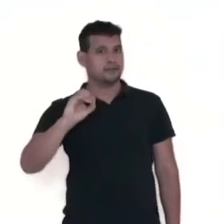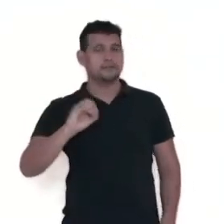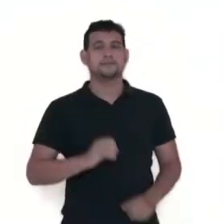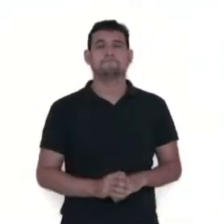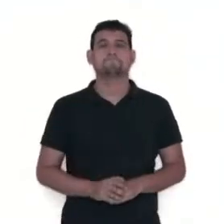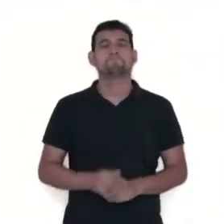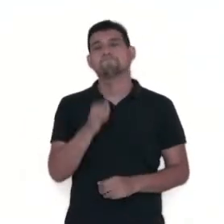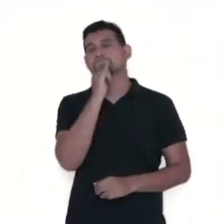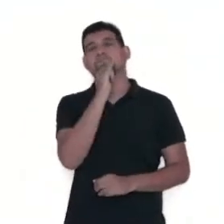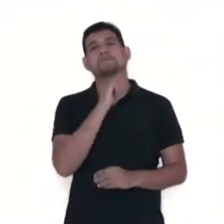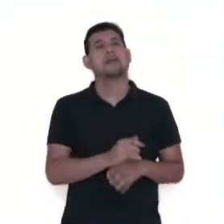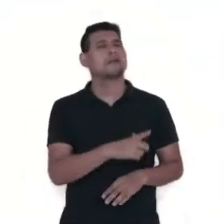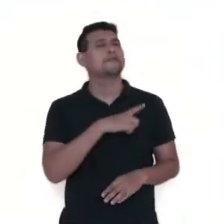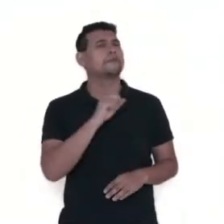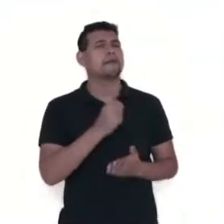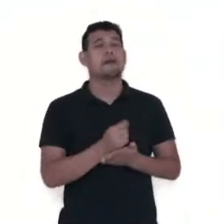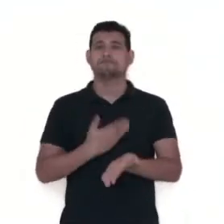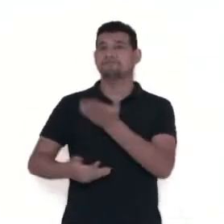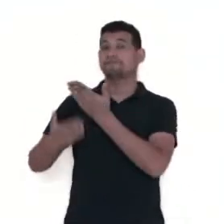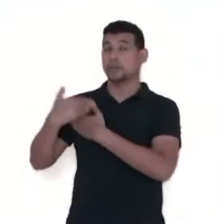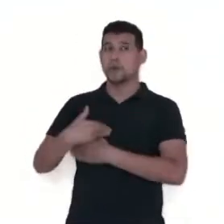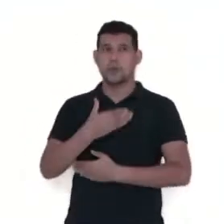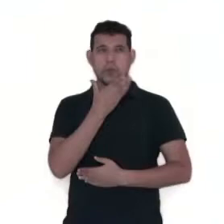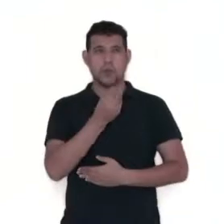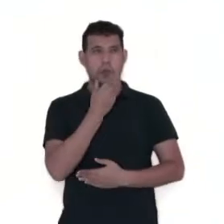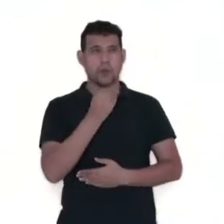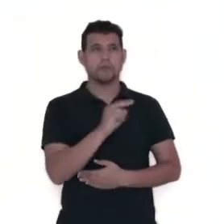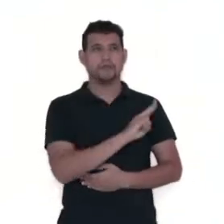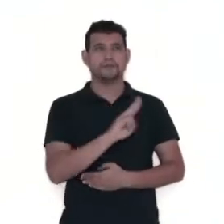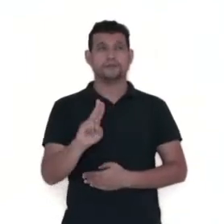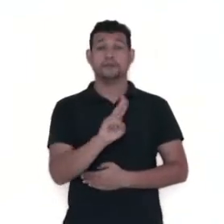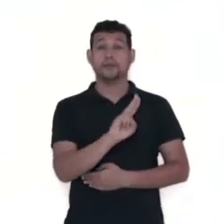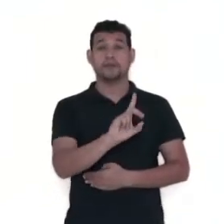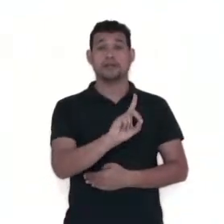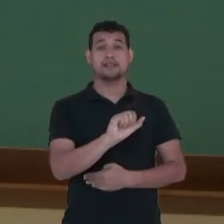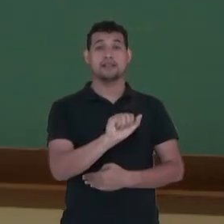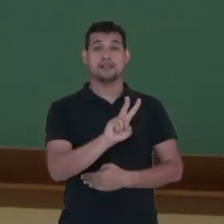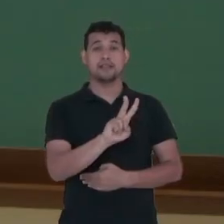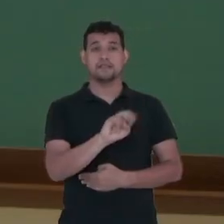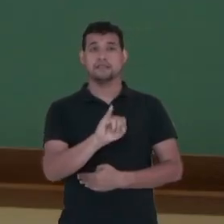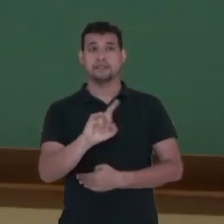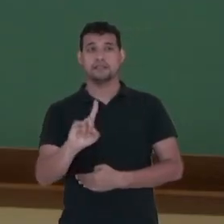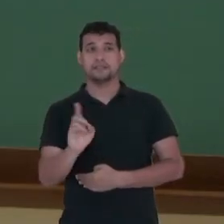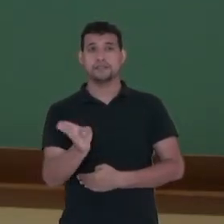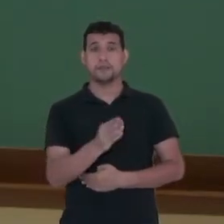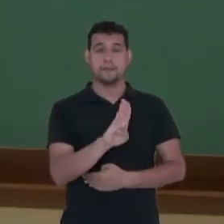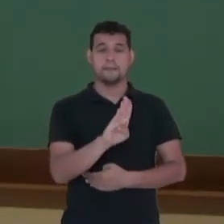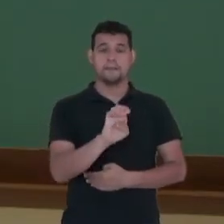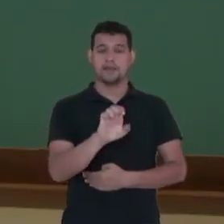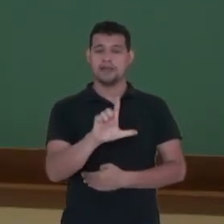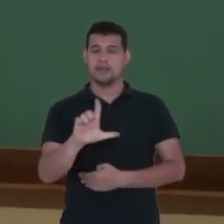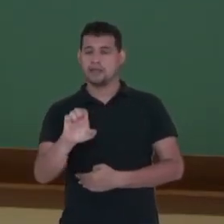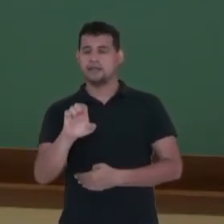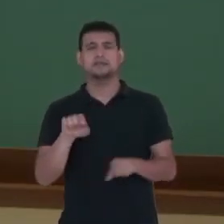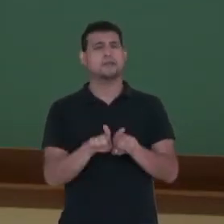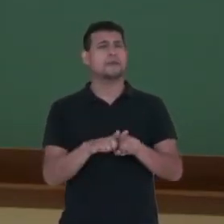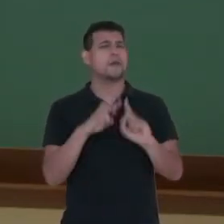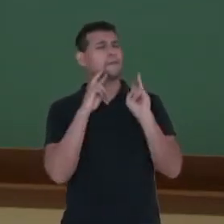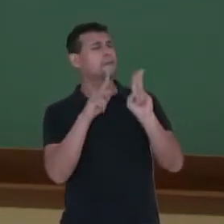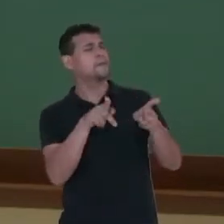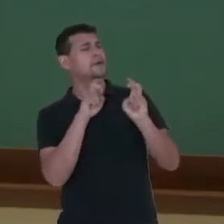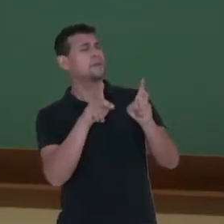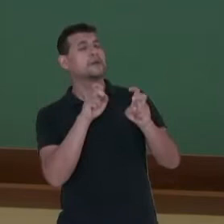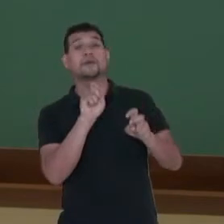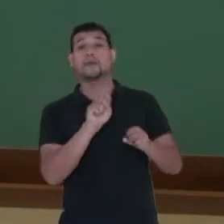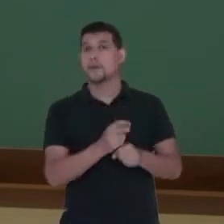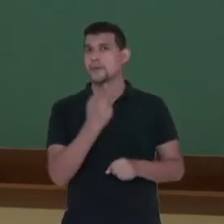1980. Onde ali David Bailey, né, ele começou a observar o seu pai, que era militar,